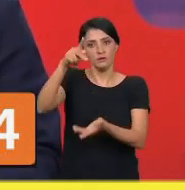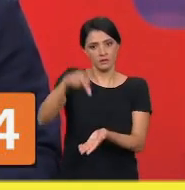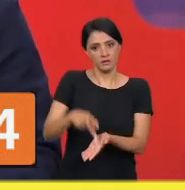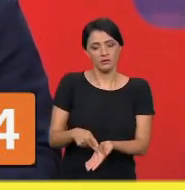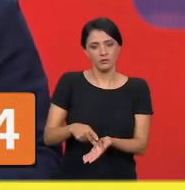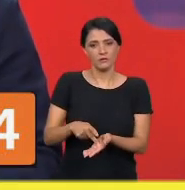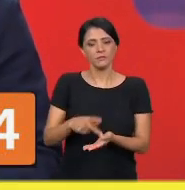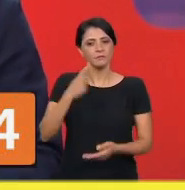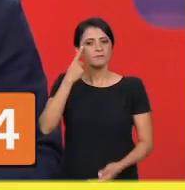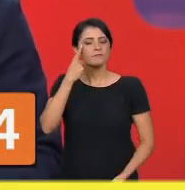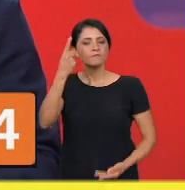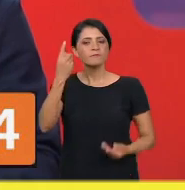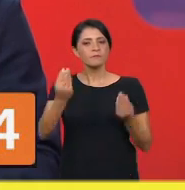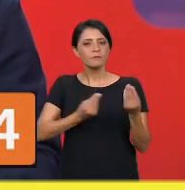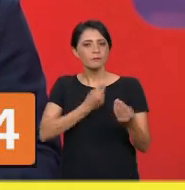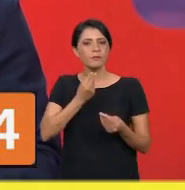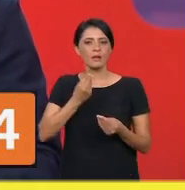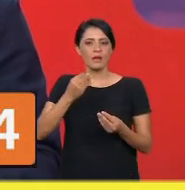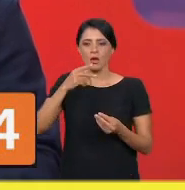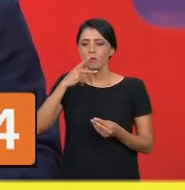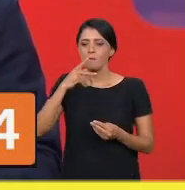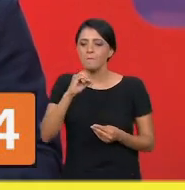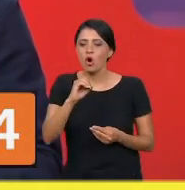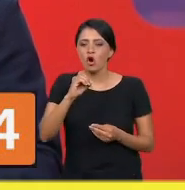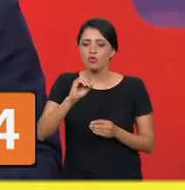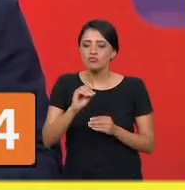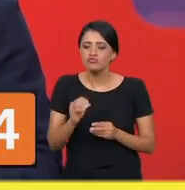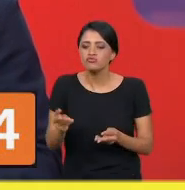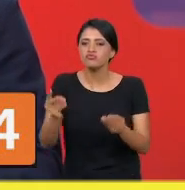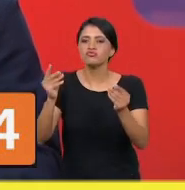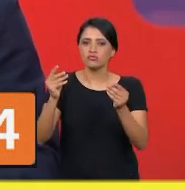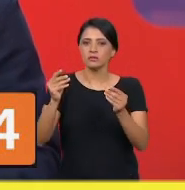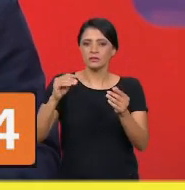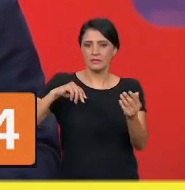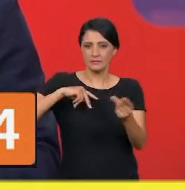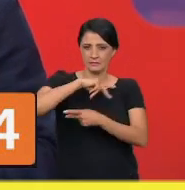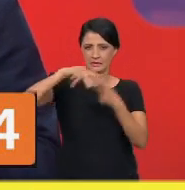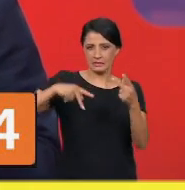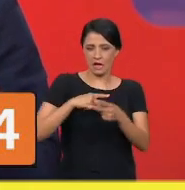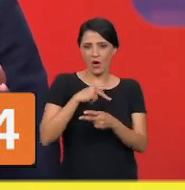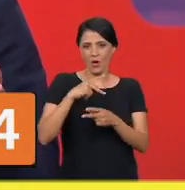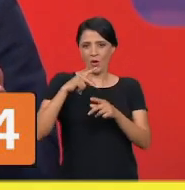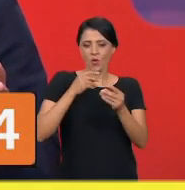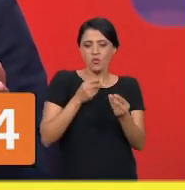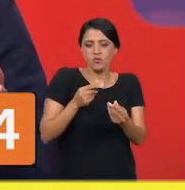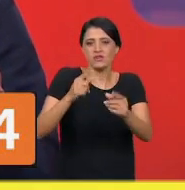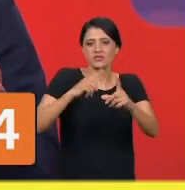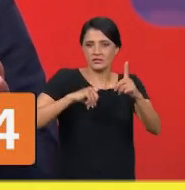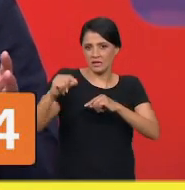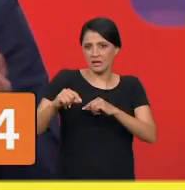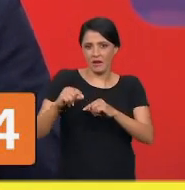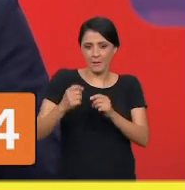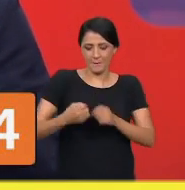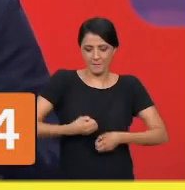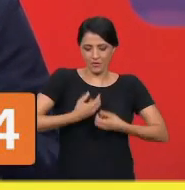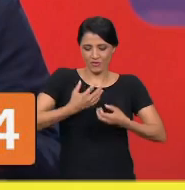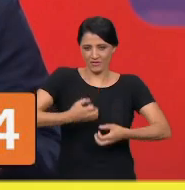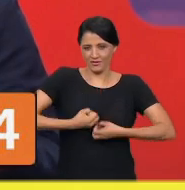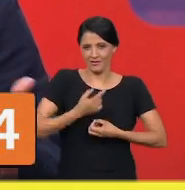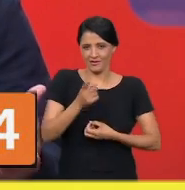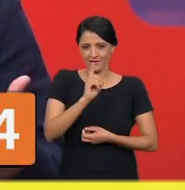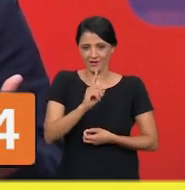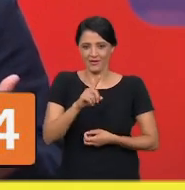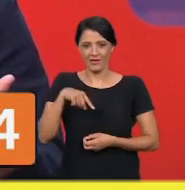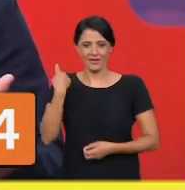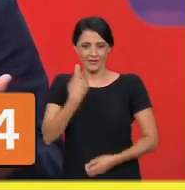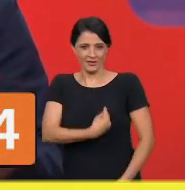gente é poeira espacial, pó de estrelas, não é só poesia, né? Faz algum sentido isso também, né? Essa vida nossa